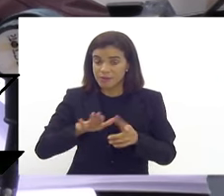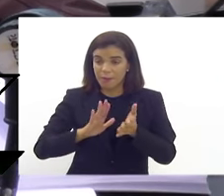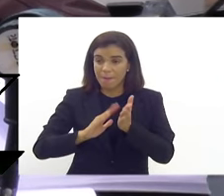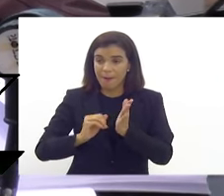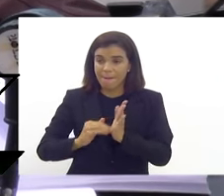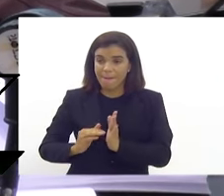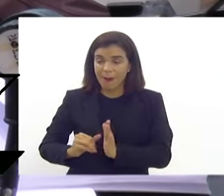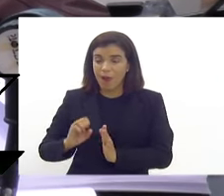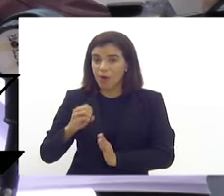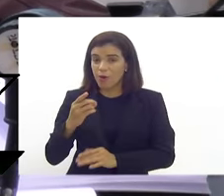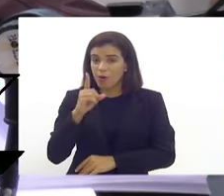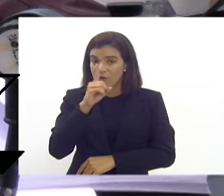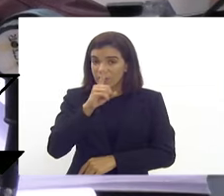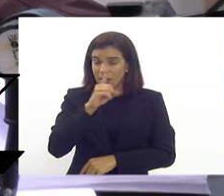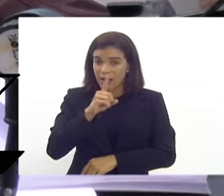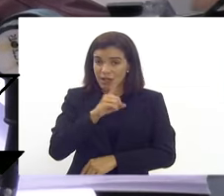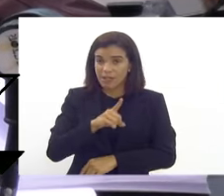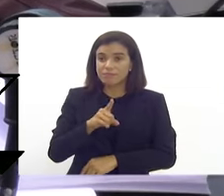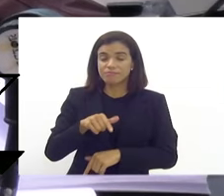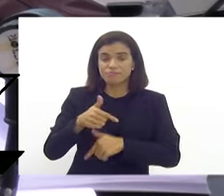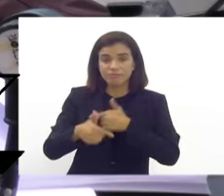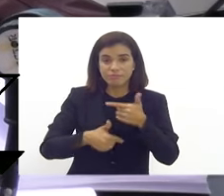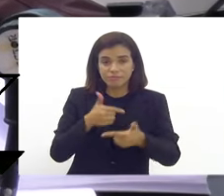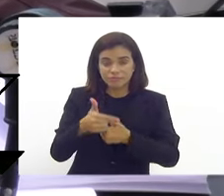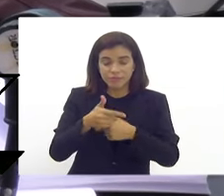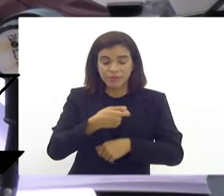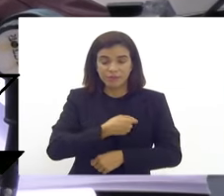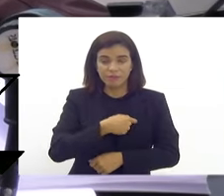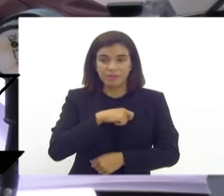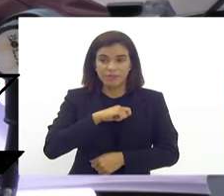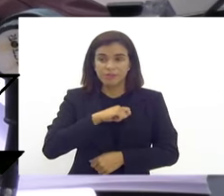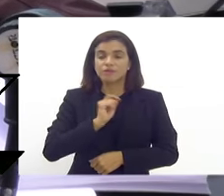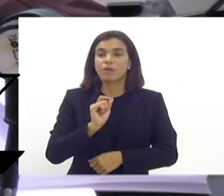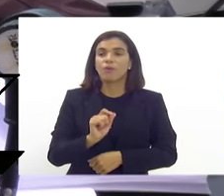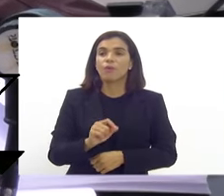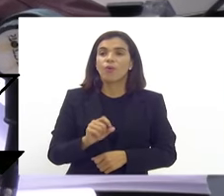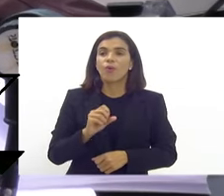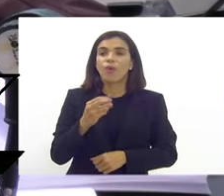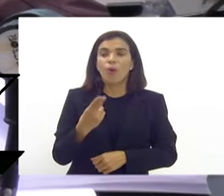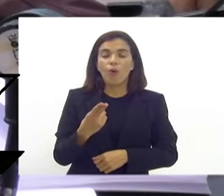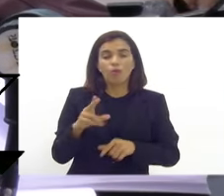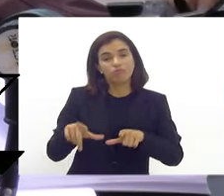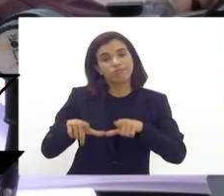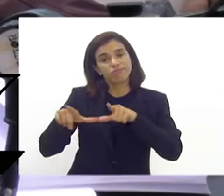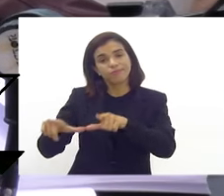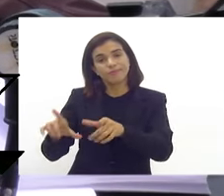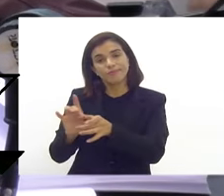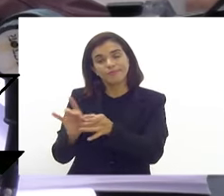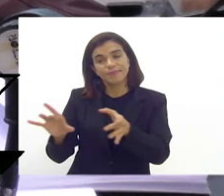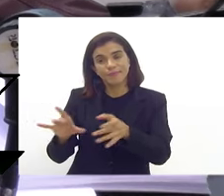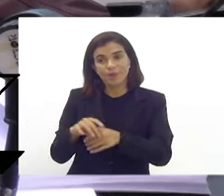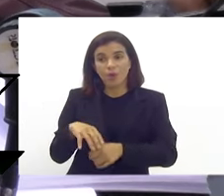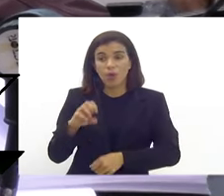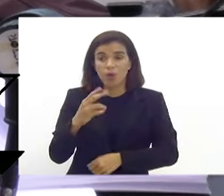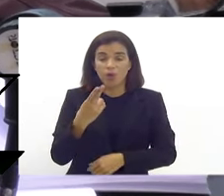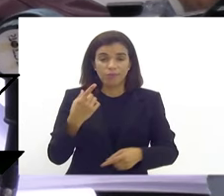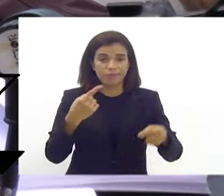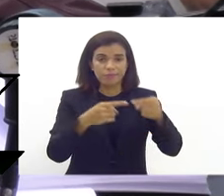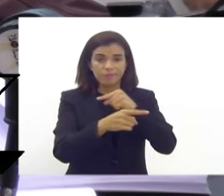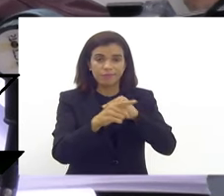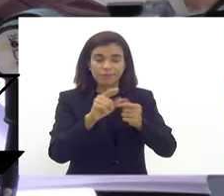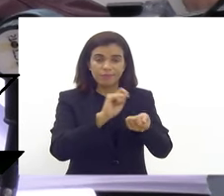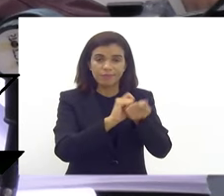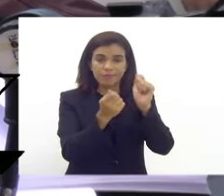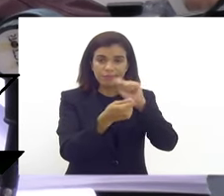falha da atuação daquele órgão na atividade fiscalizatória ou sanciona por influência ou inadequação da medida